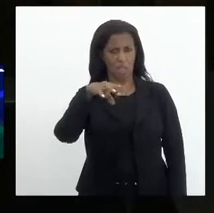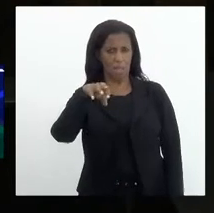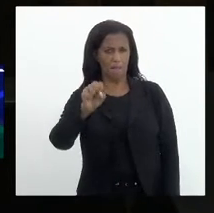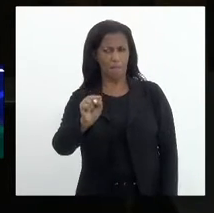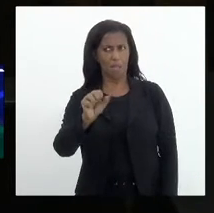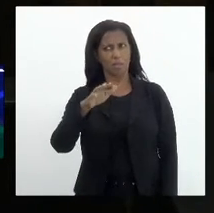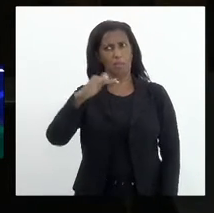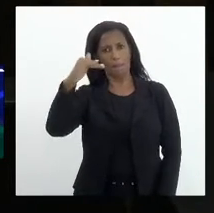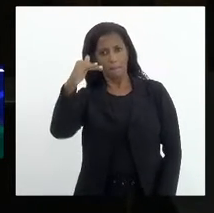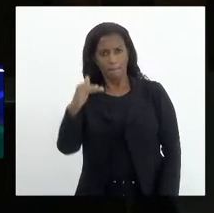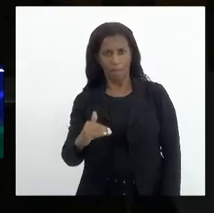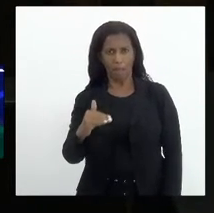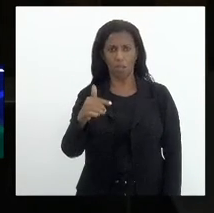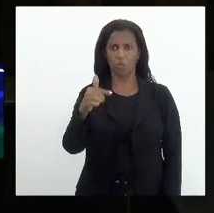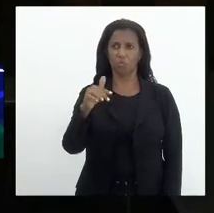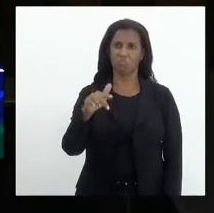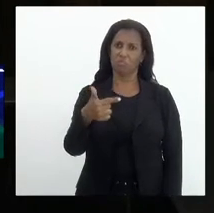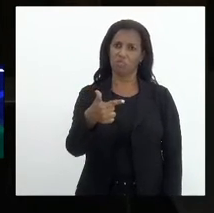de